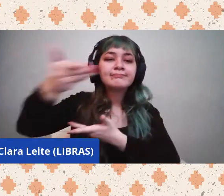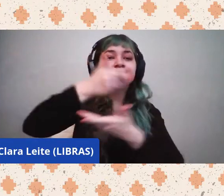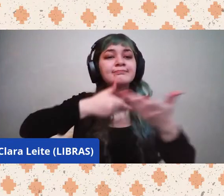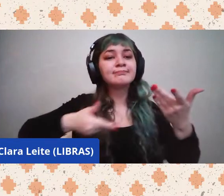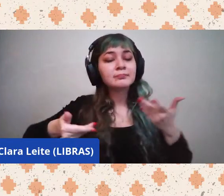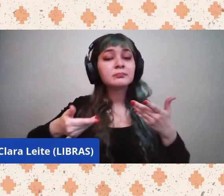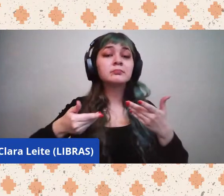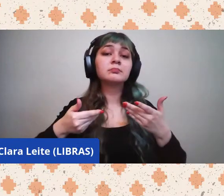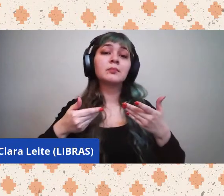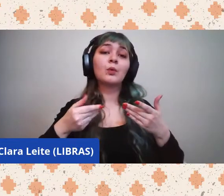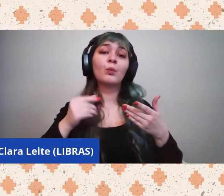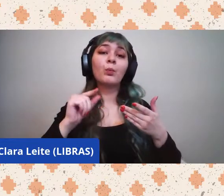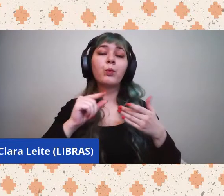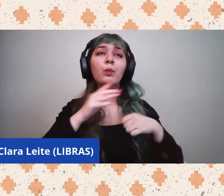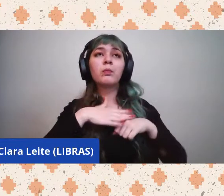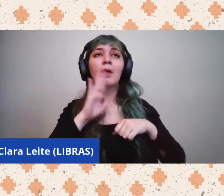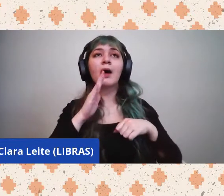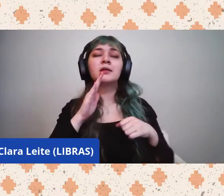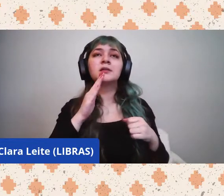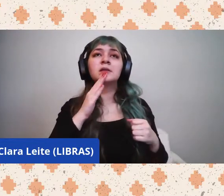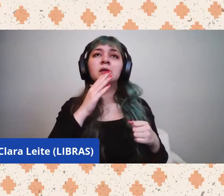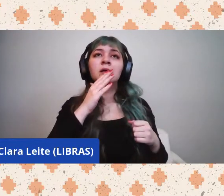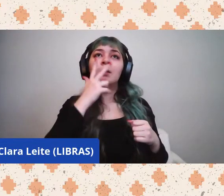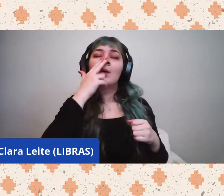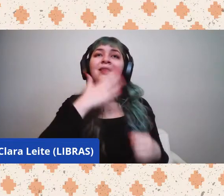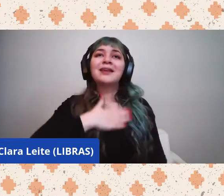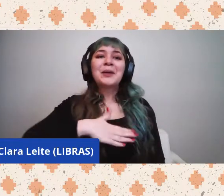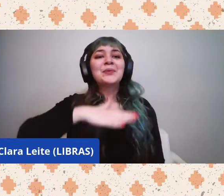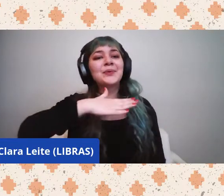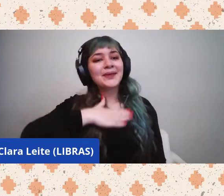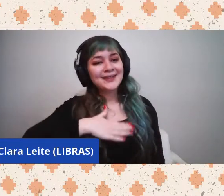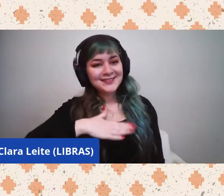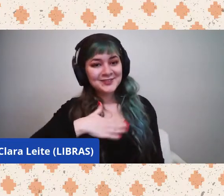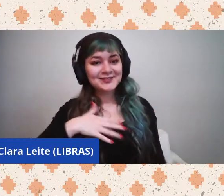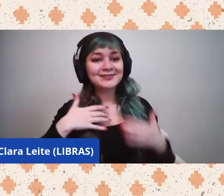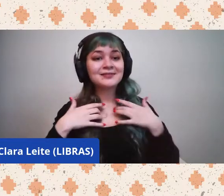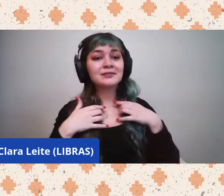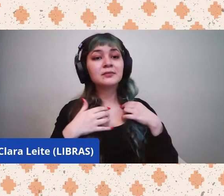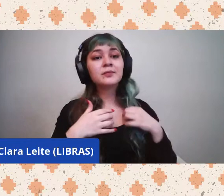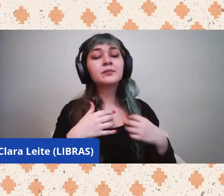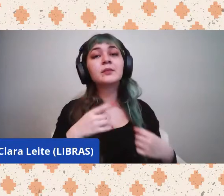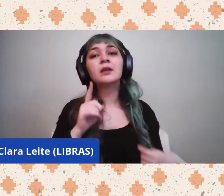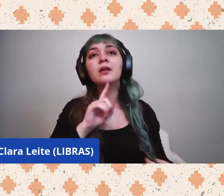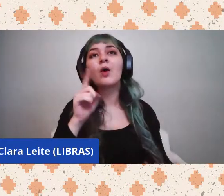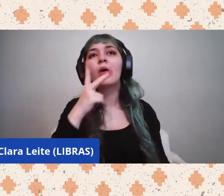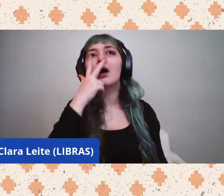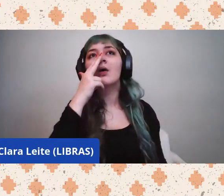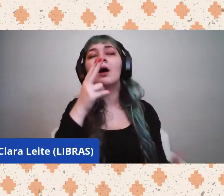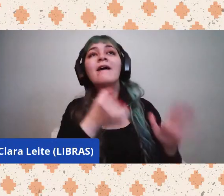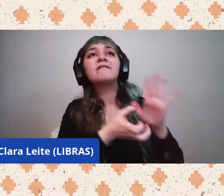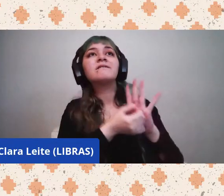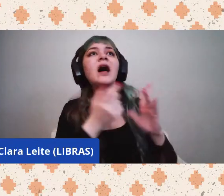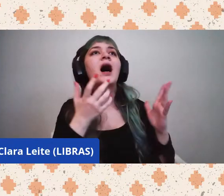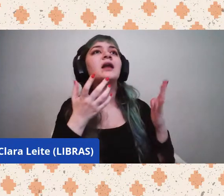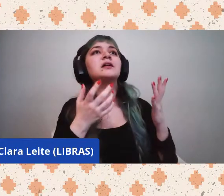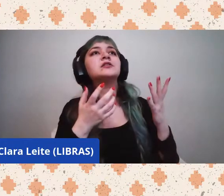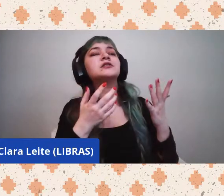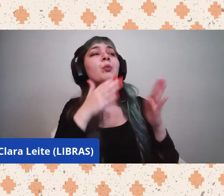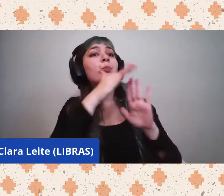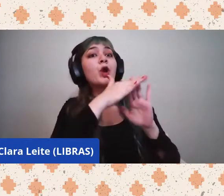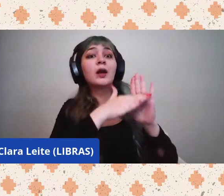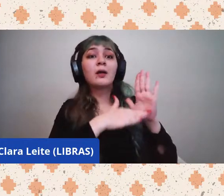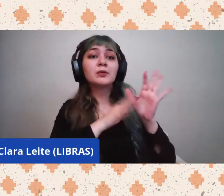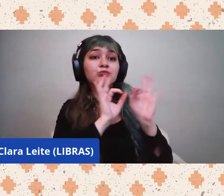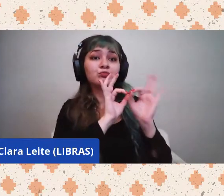um pouco mais tranquilos, né? E não no meio de toda aquela vasta programação